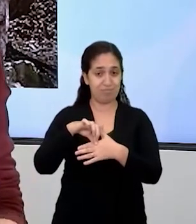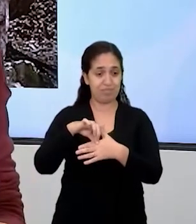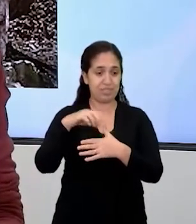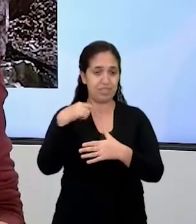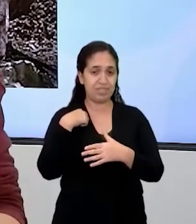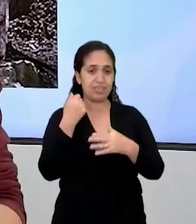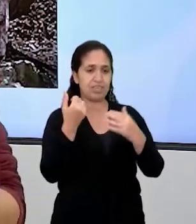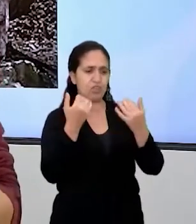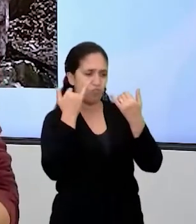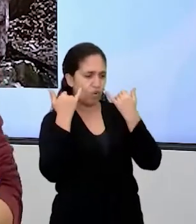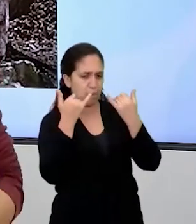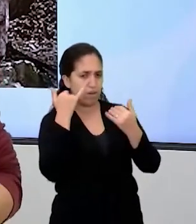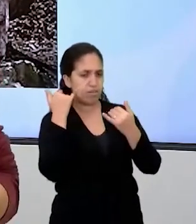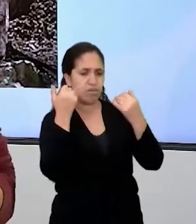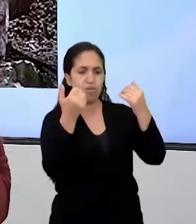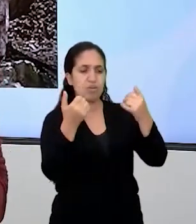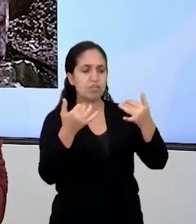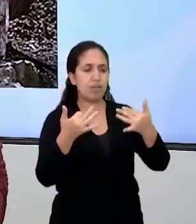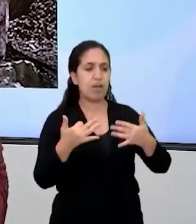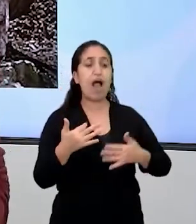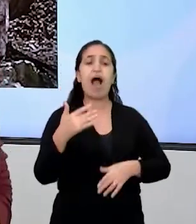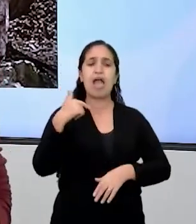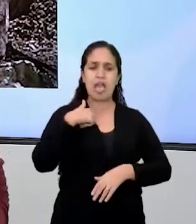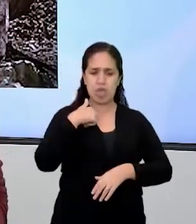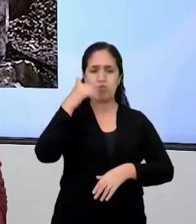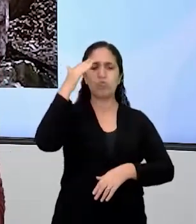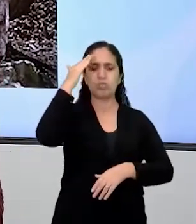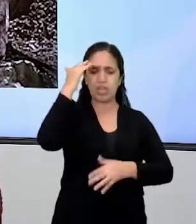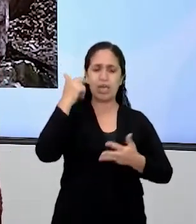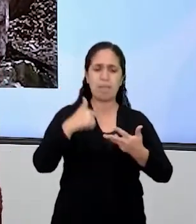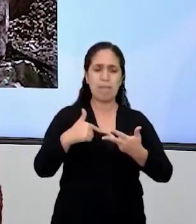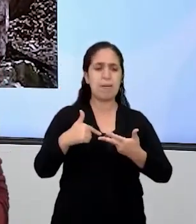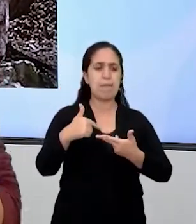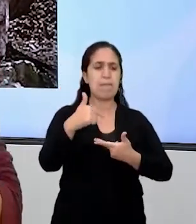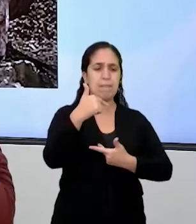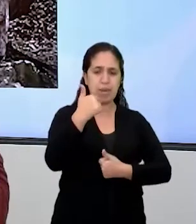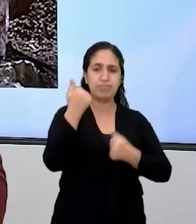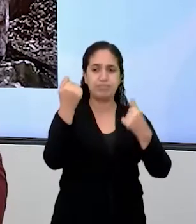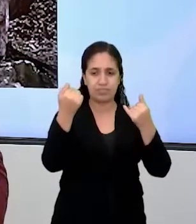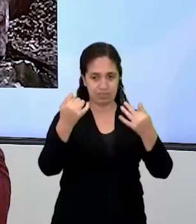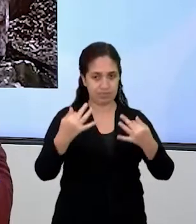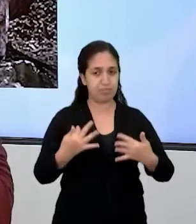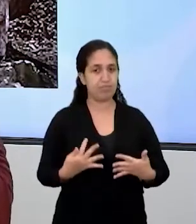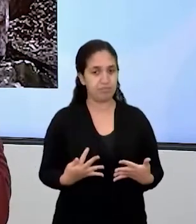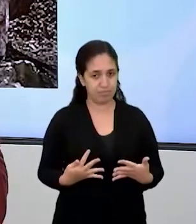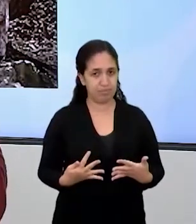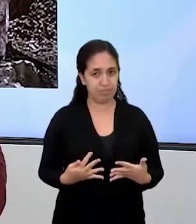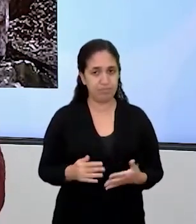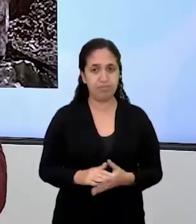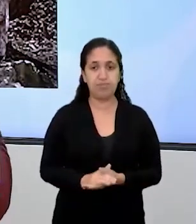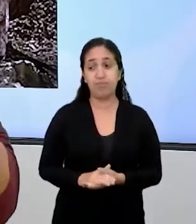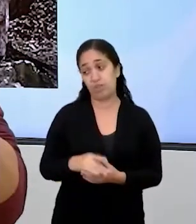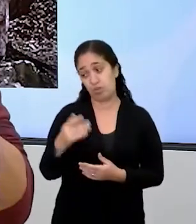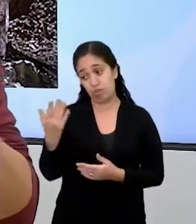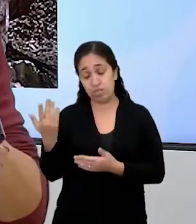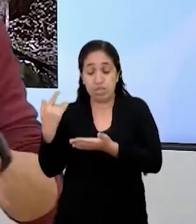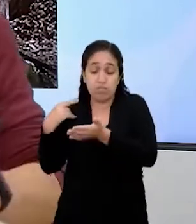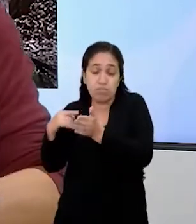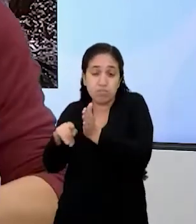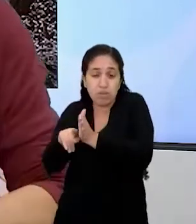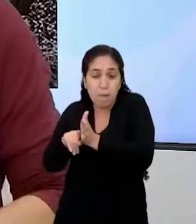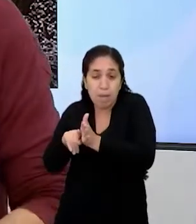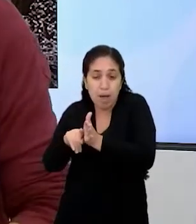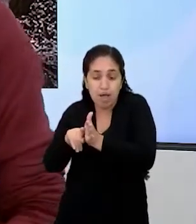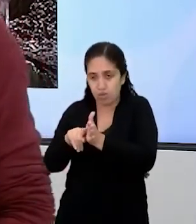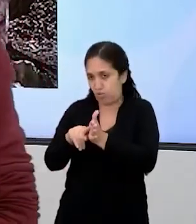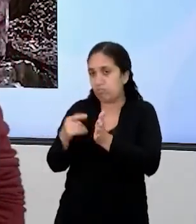essas informações, falar com propriedade como se joga, né? Então, assim, vocês têm a questão da investigação, como